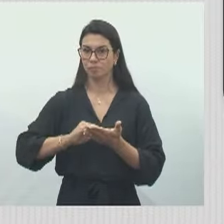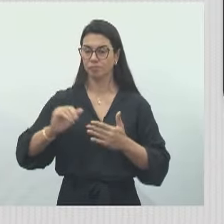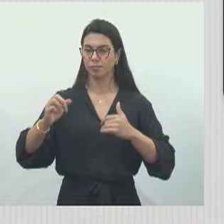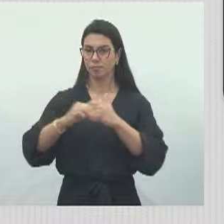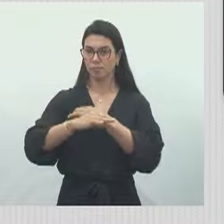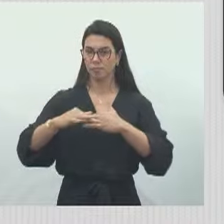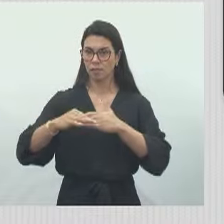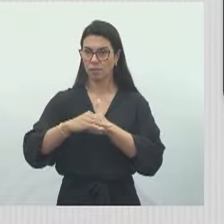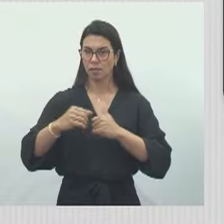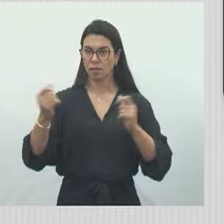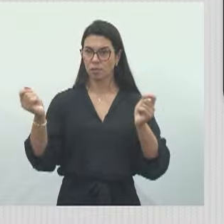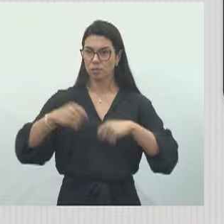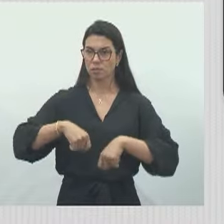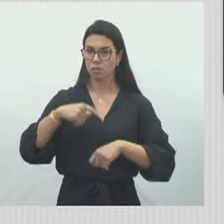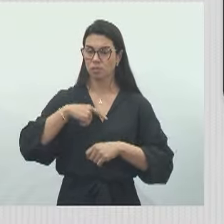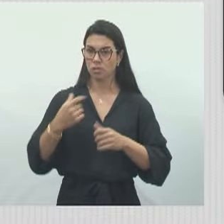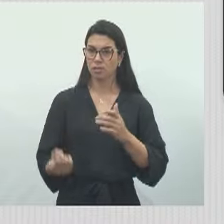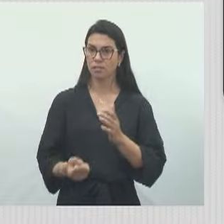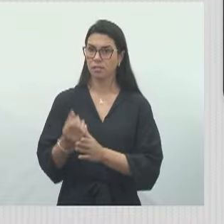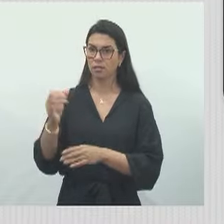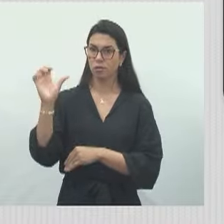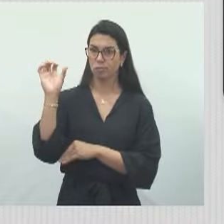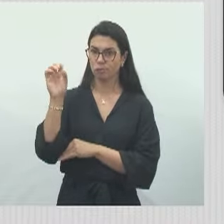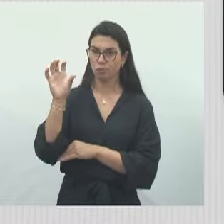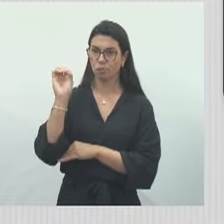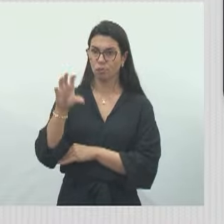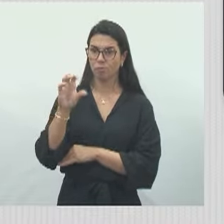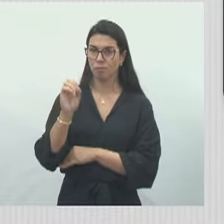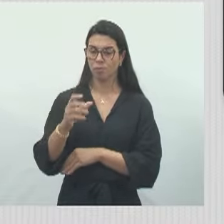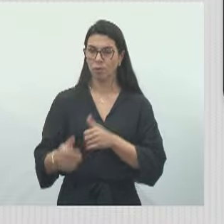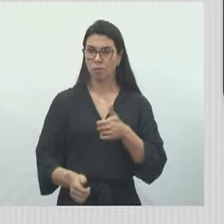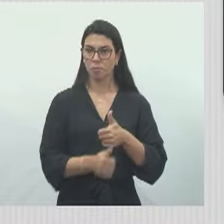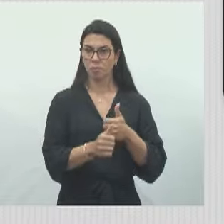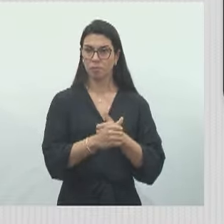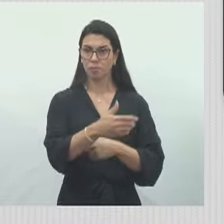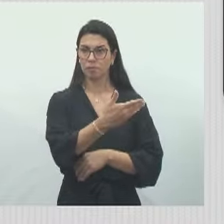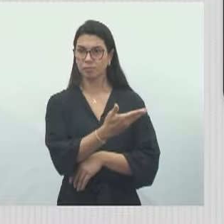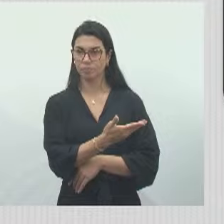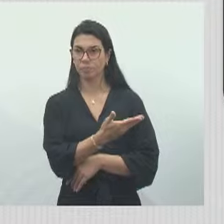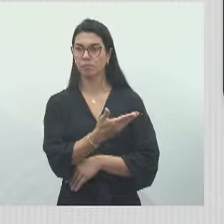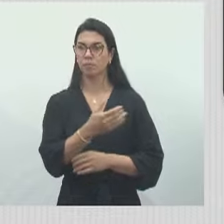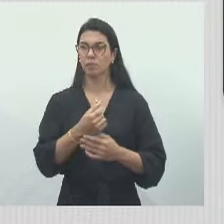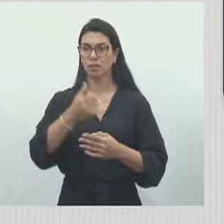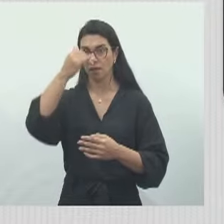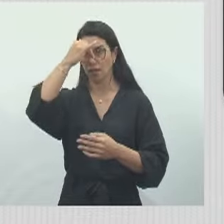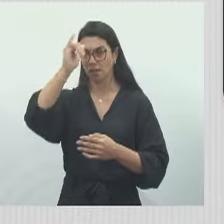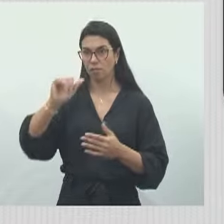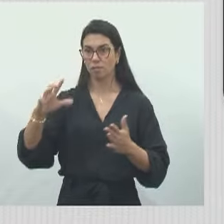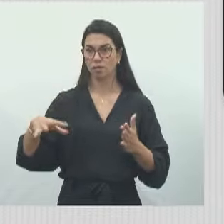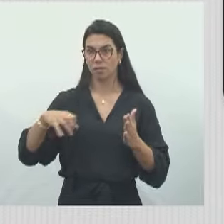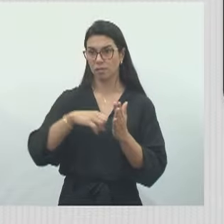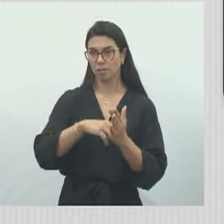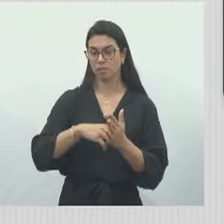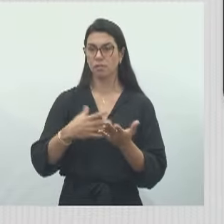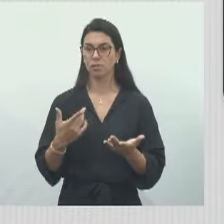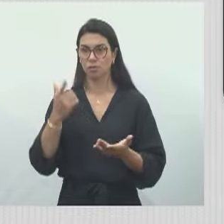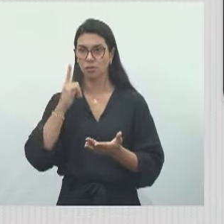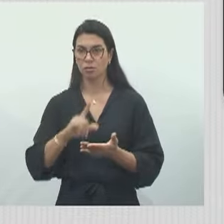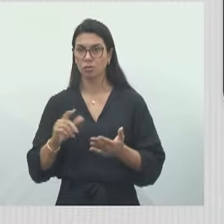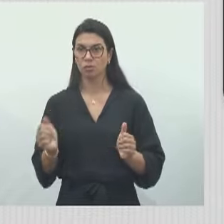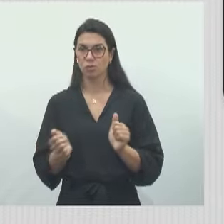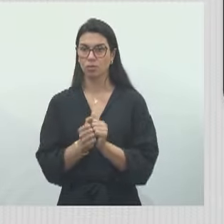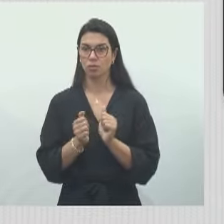ver a possibilidade de colocar um semáforo aqui nesse cruzamento para que a gente possa evitar alguns acidentes no futuro. Estamos